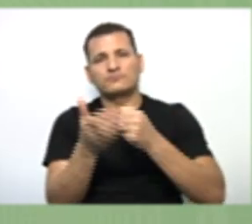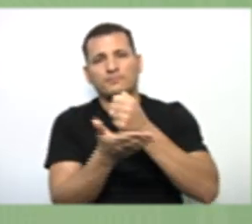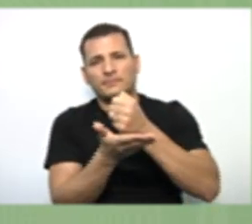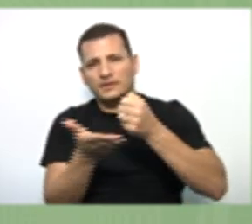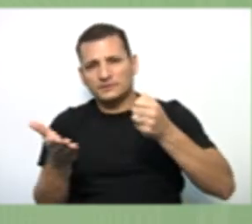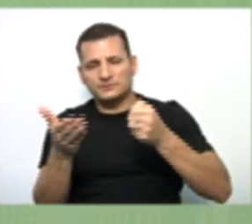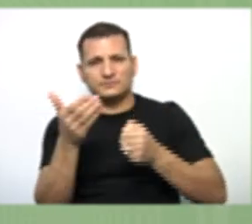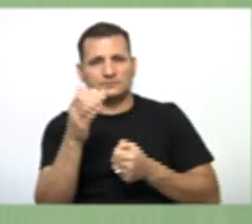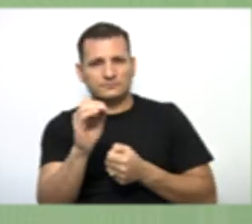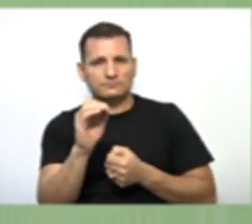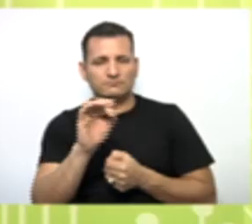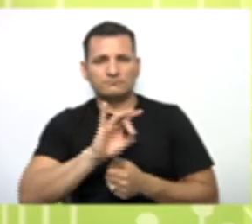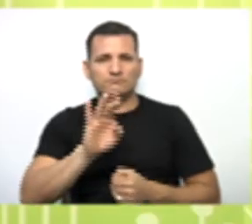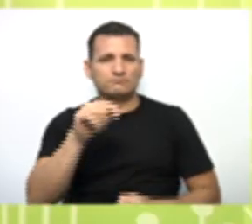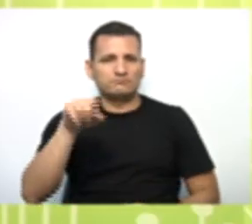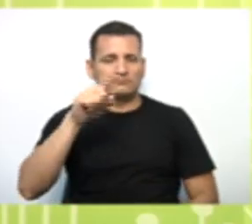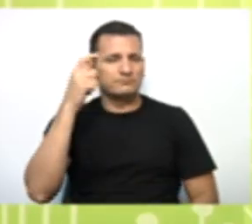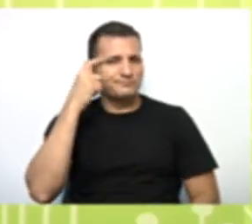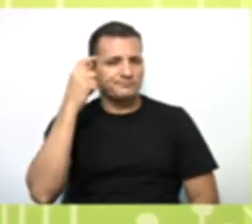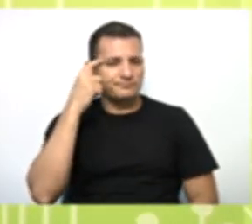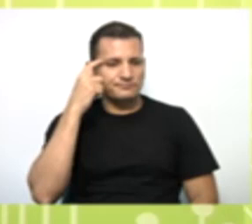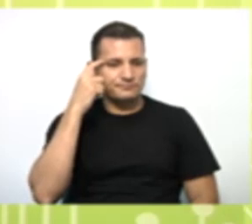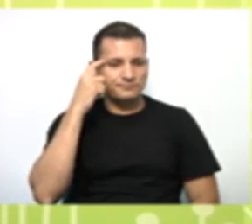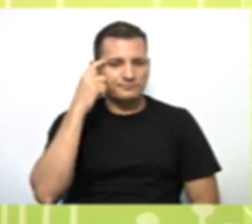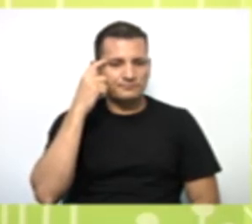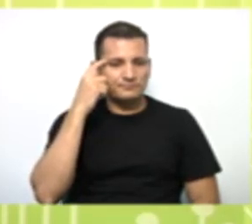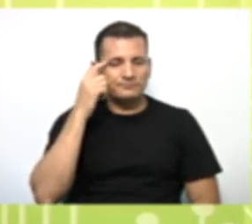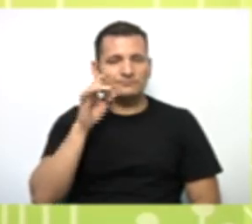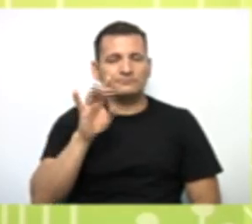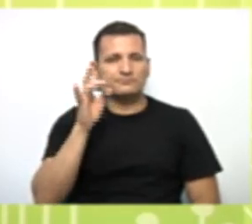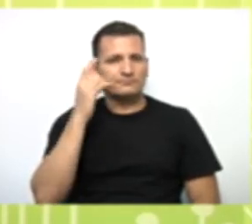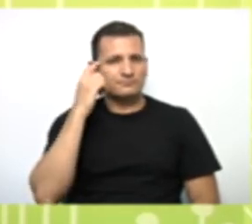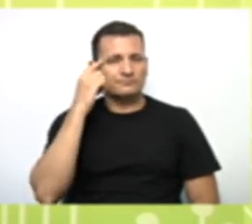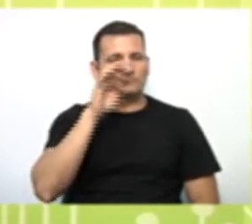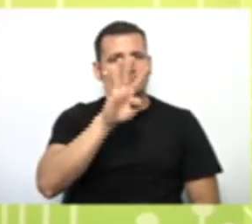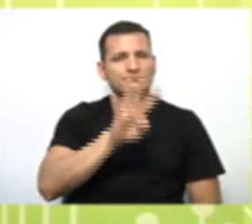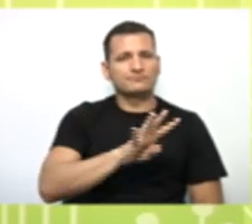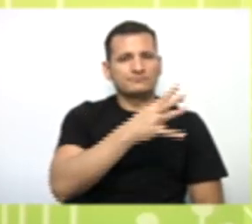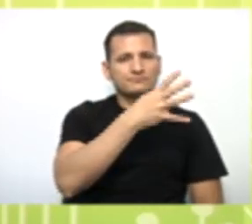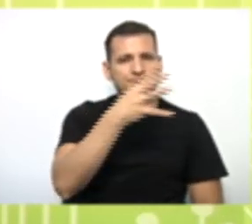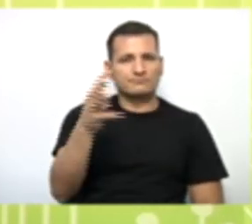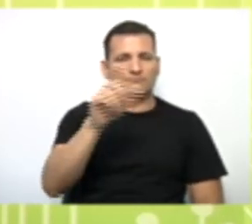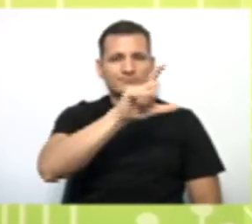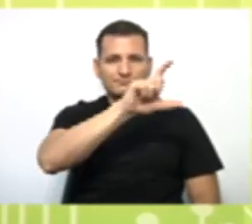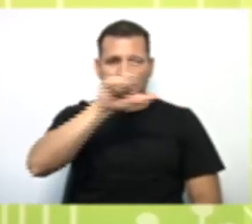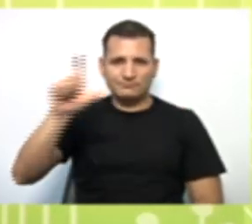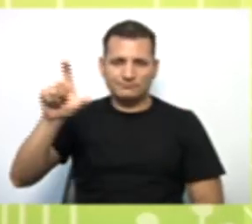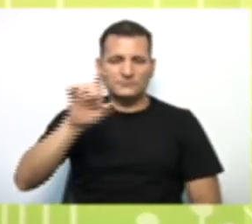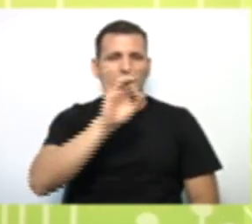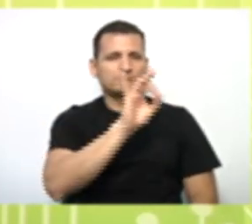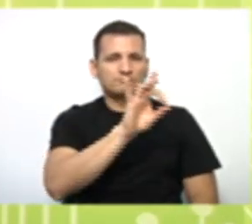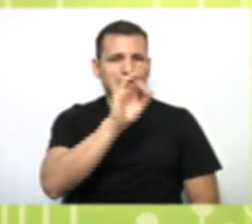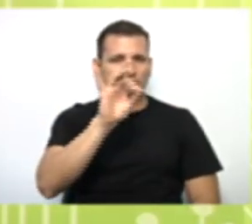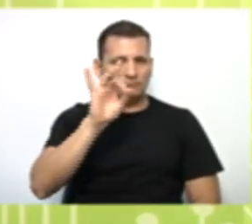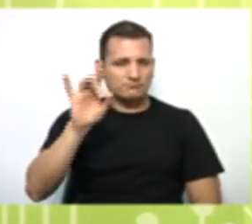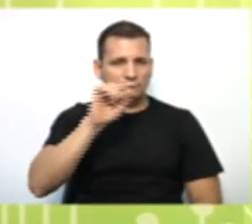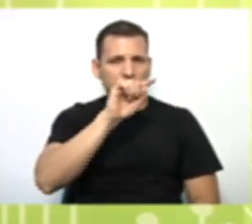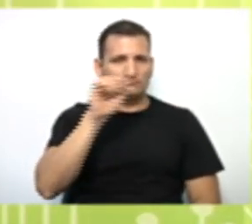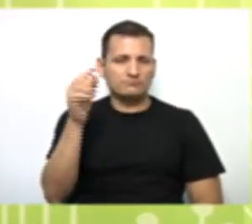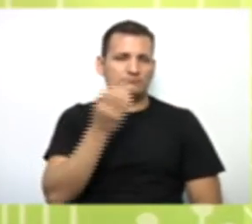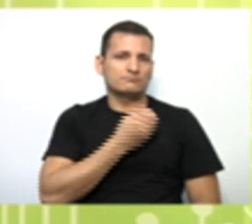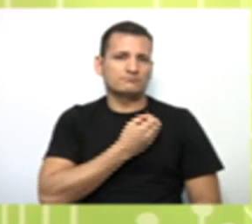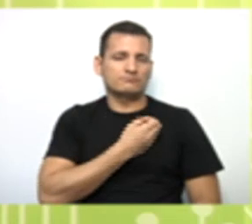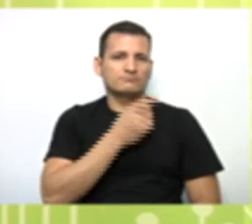você pensar, gente, olha aqui para mim. É só pensar nessa tabela. Cada número binário, por cada número binário aquele, você